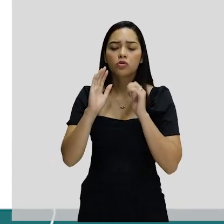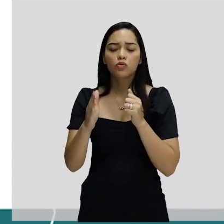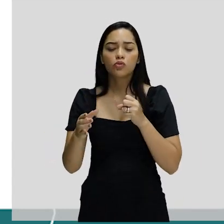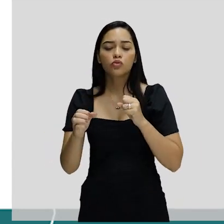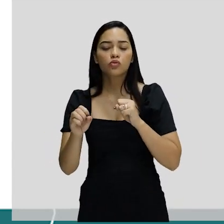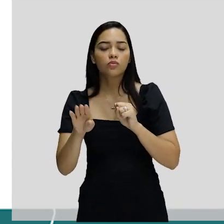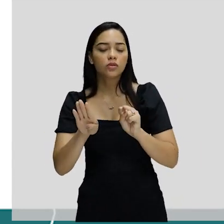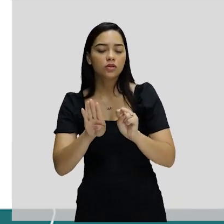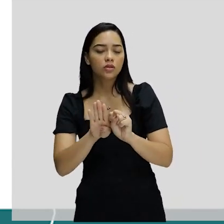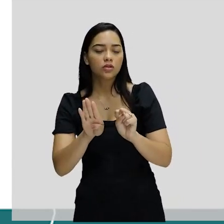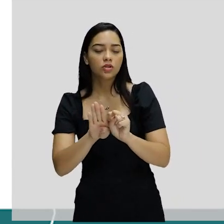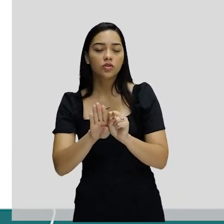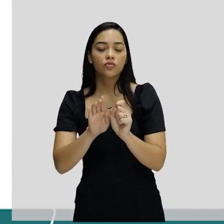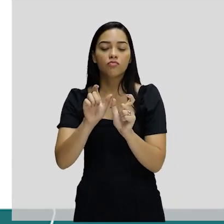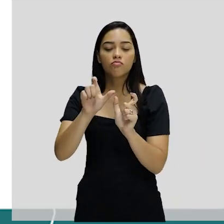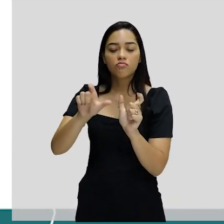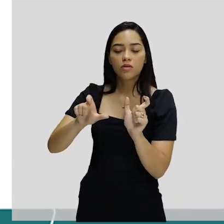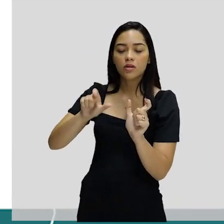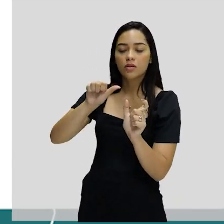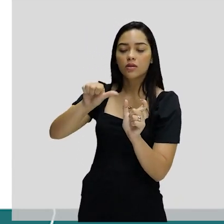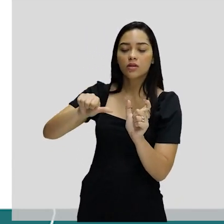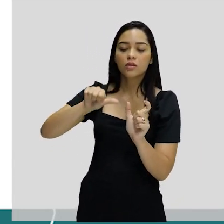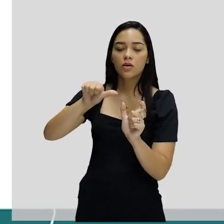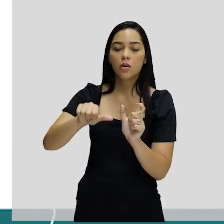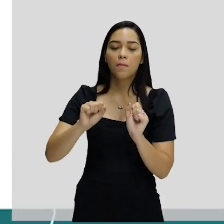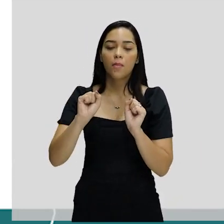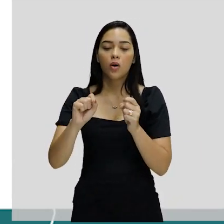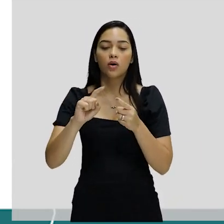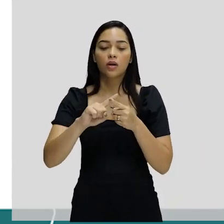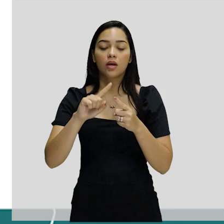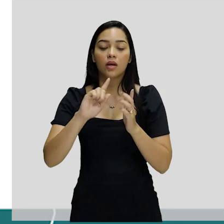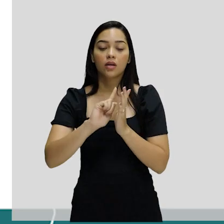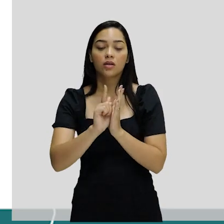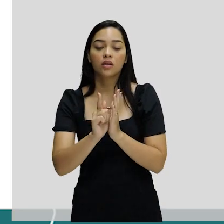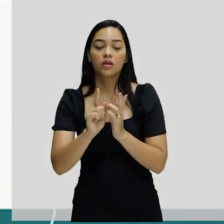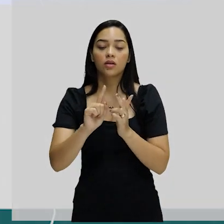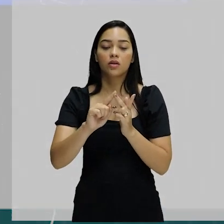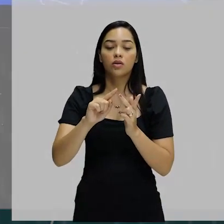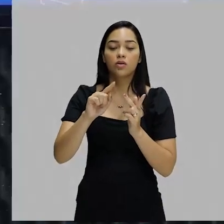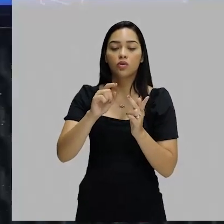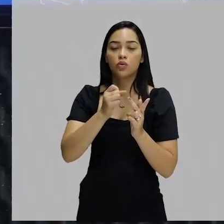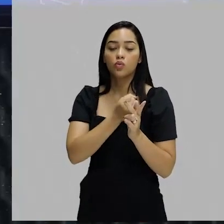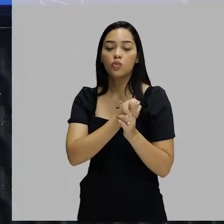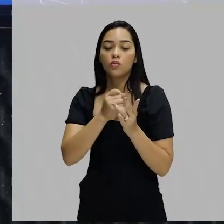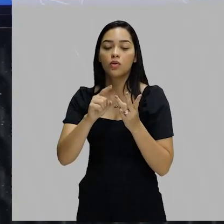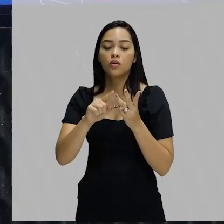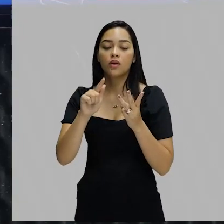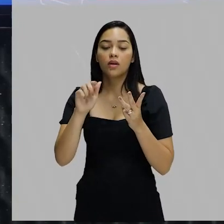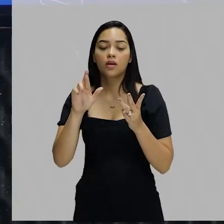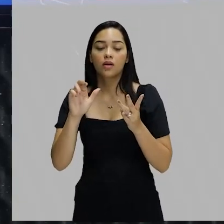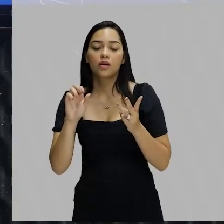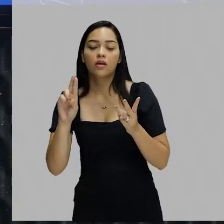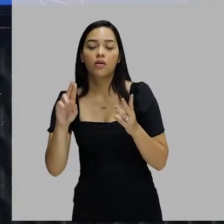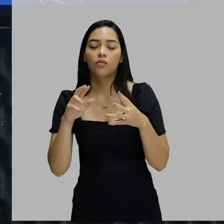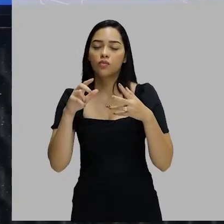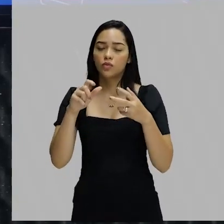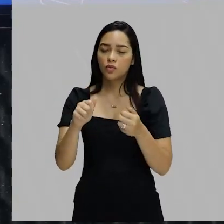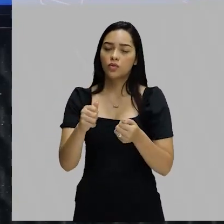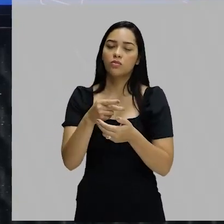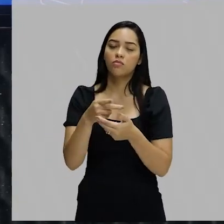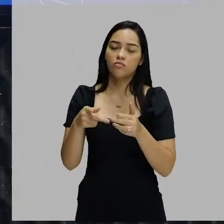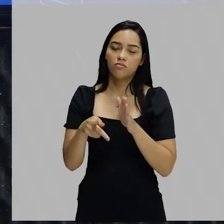que os substantivos eles podem flexionar em gênero, em número, em grau, né? Então nós vamos ver todas essas flexões